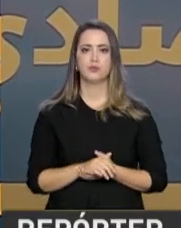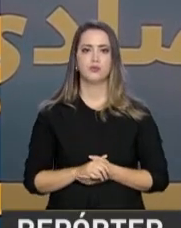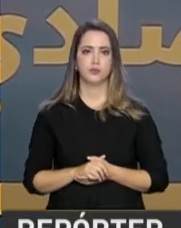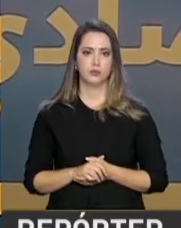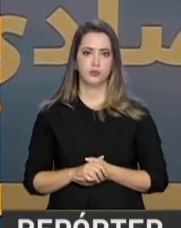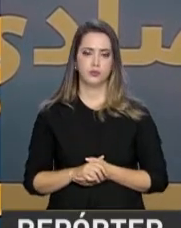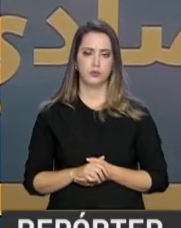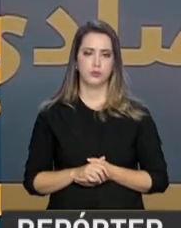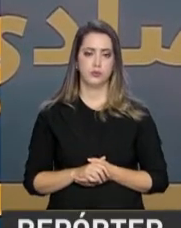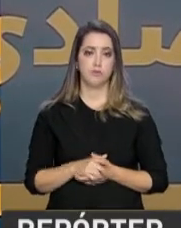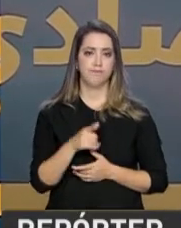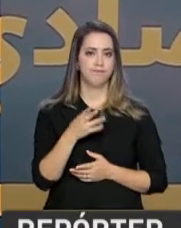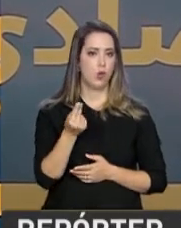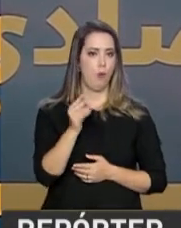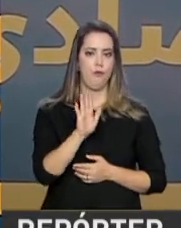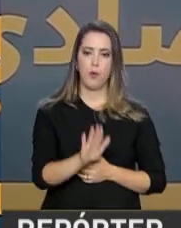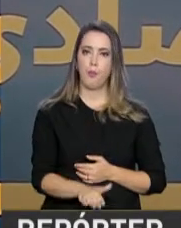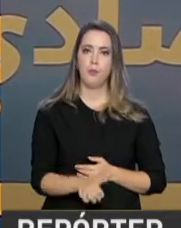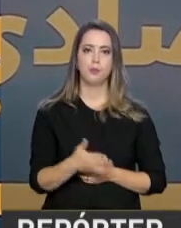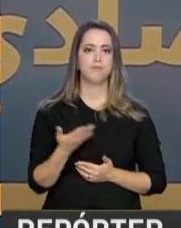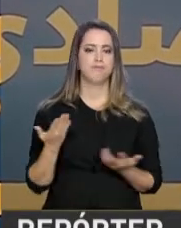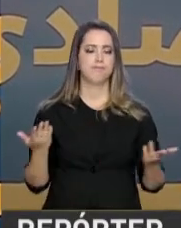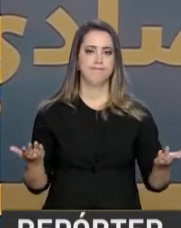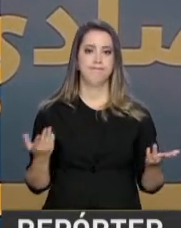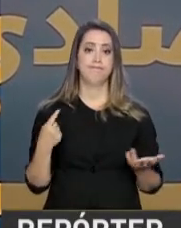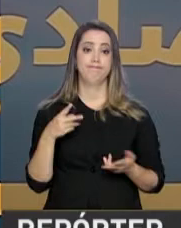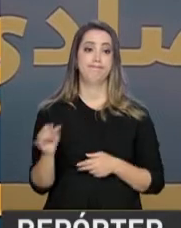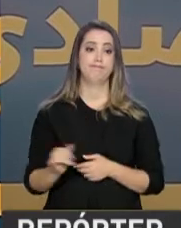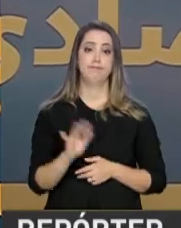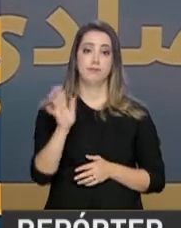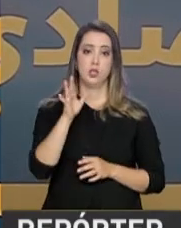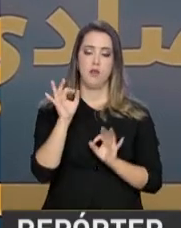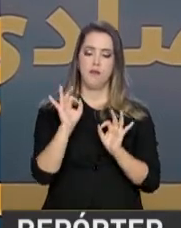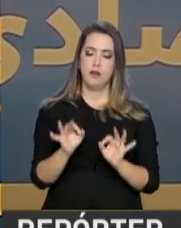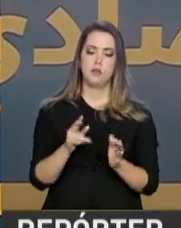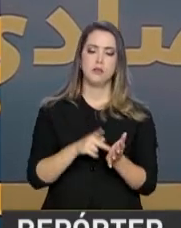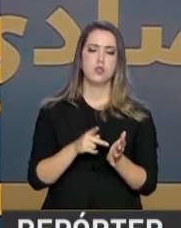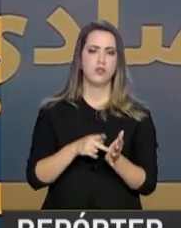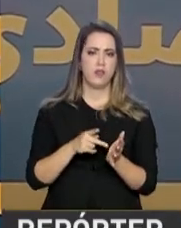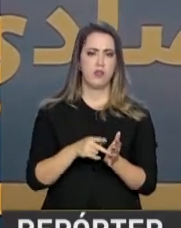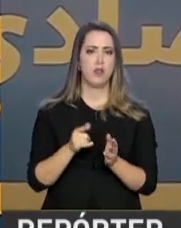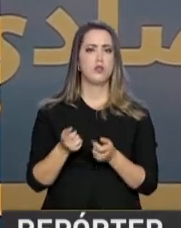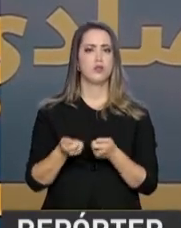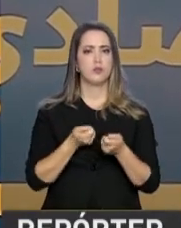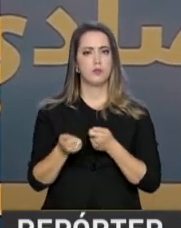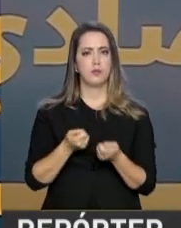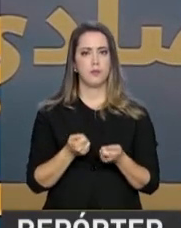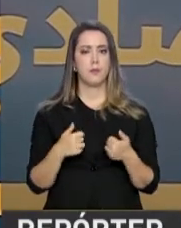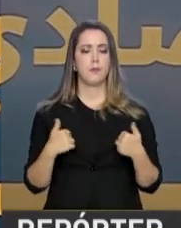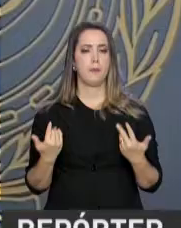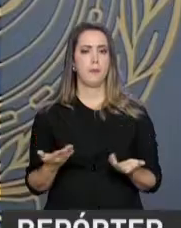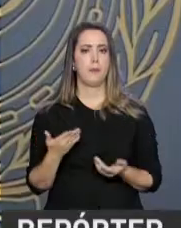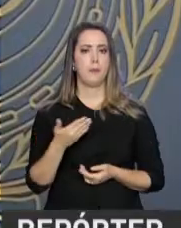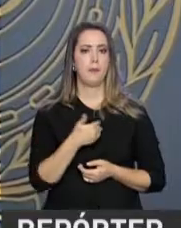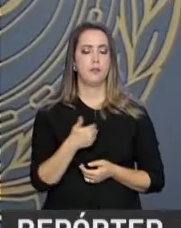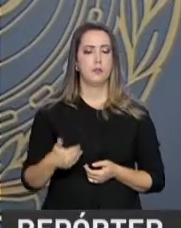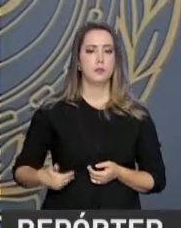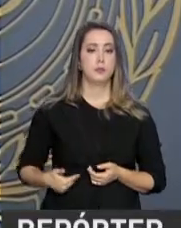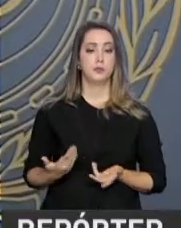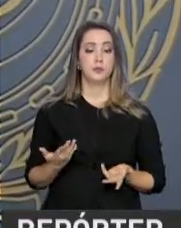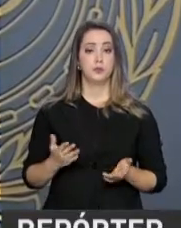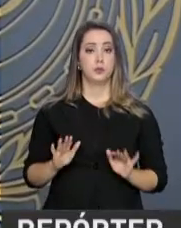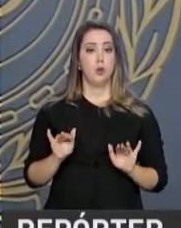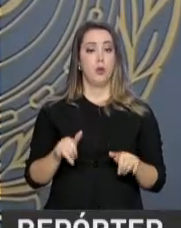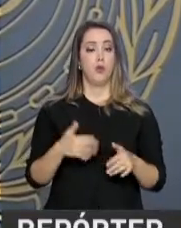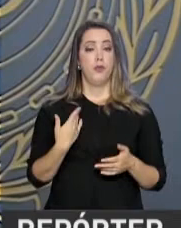a esse é o mais baixo da história então a inflação de fato foi controlada por isso ver a última palavra